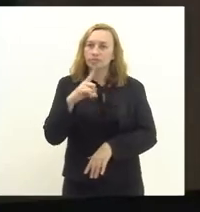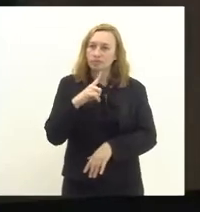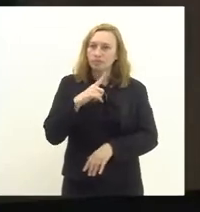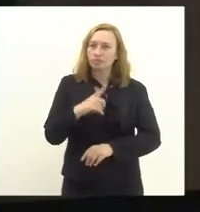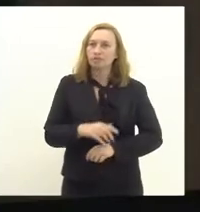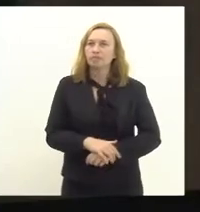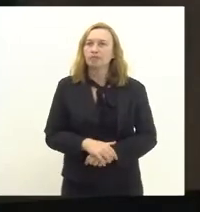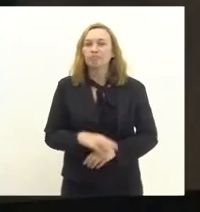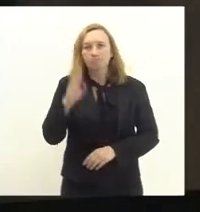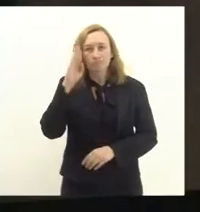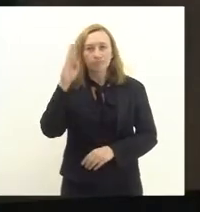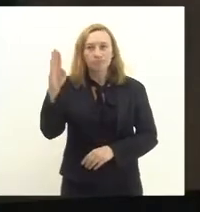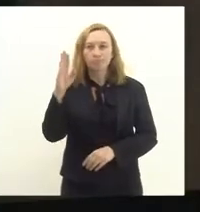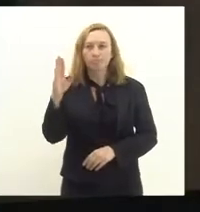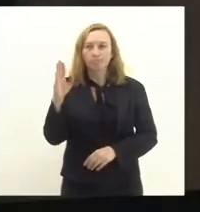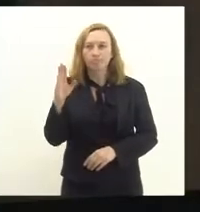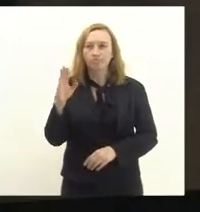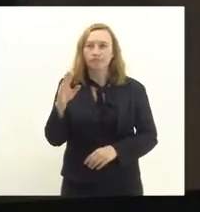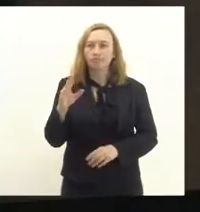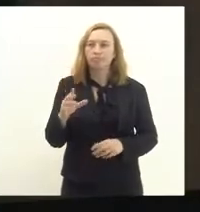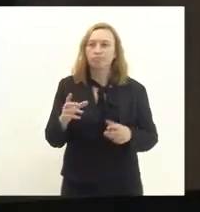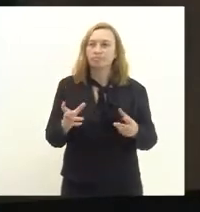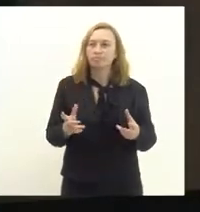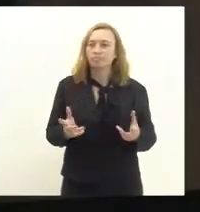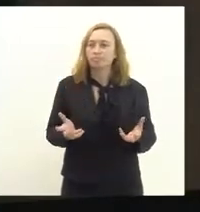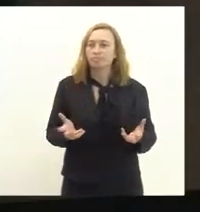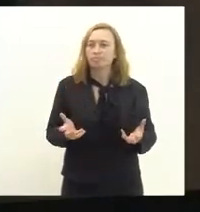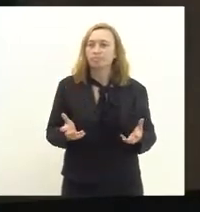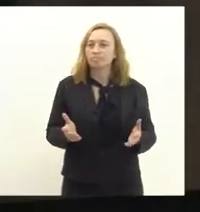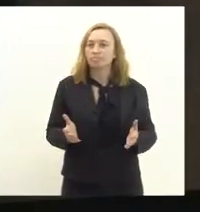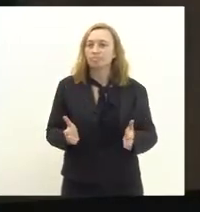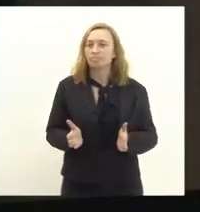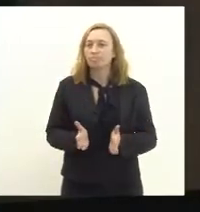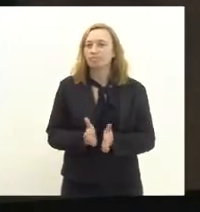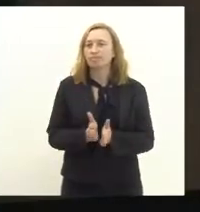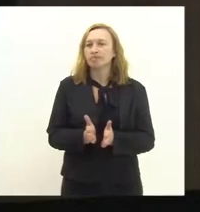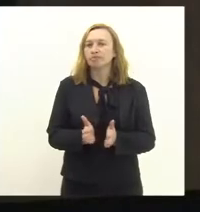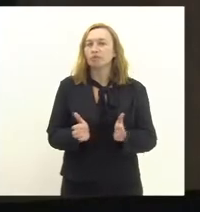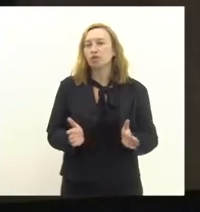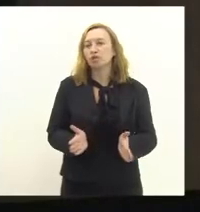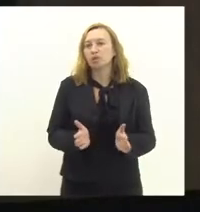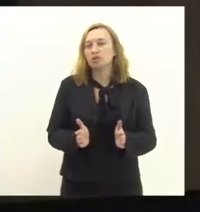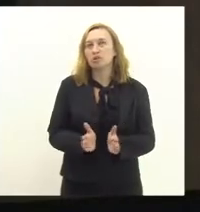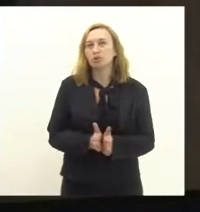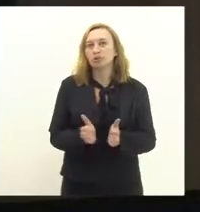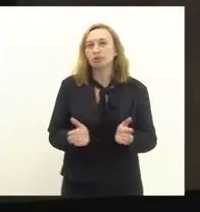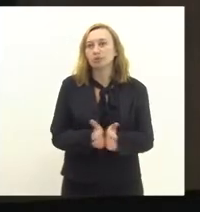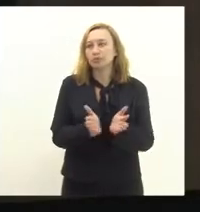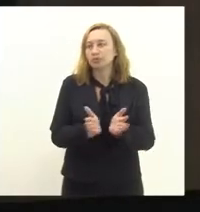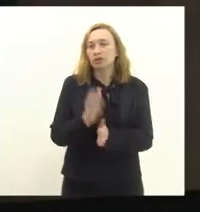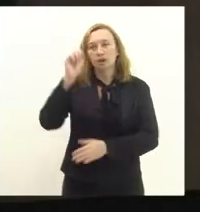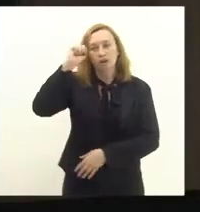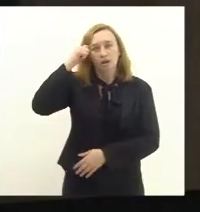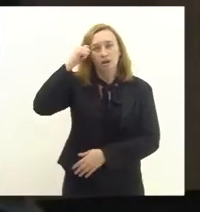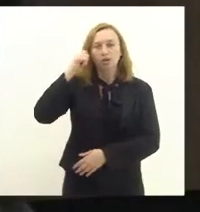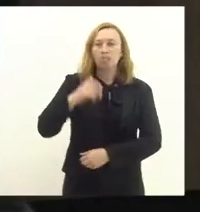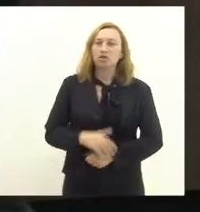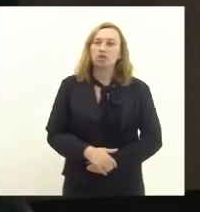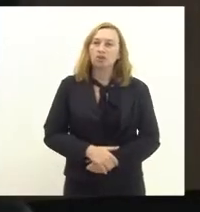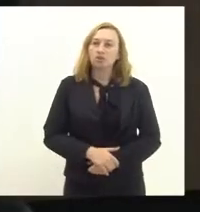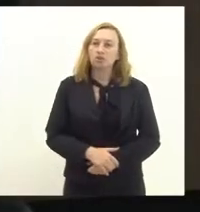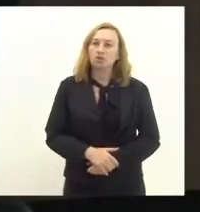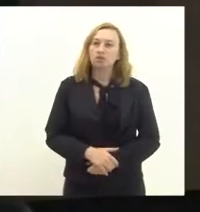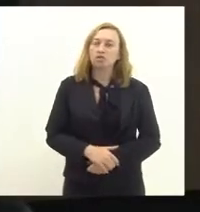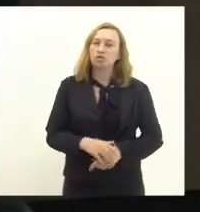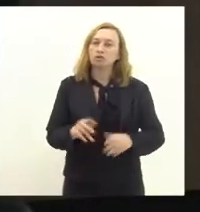subsistência, principalmente para uma população majoritariamente preta e parda. Né? O presente projeto